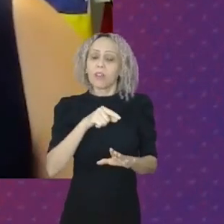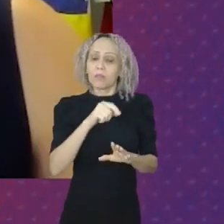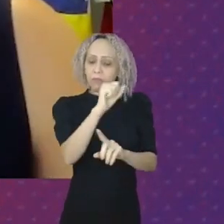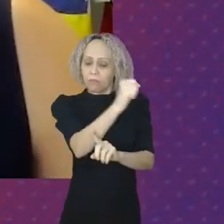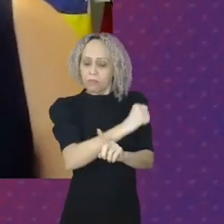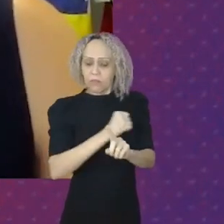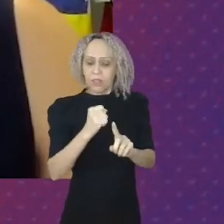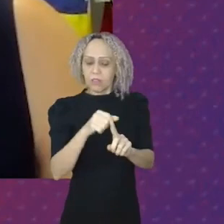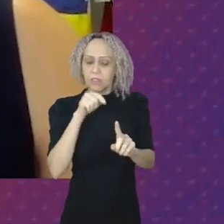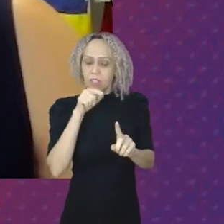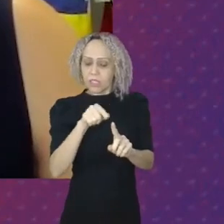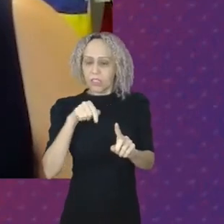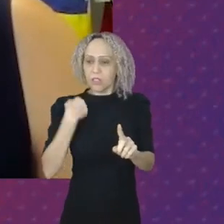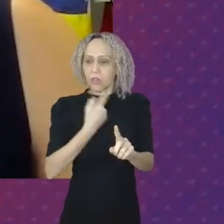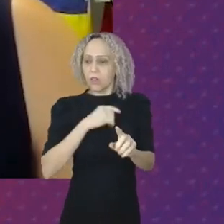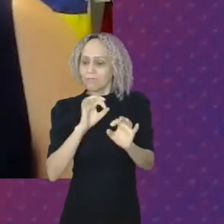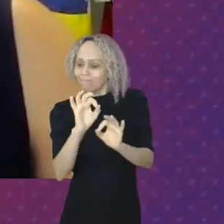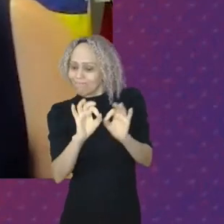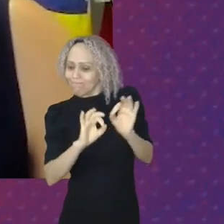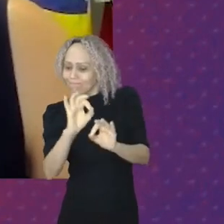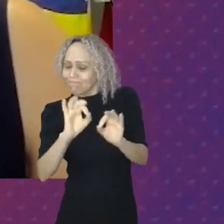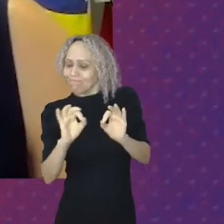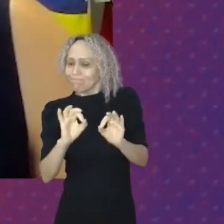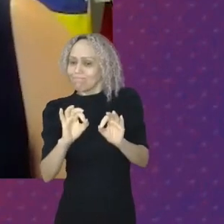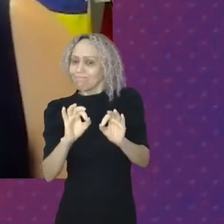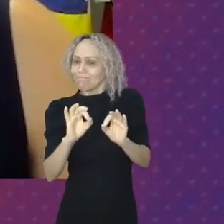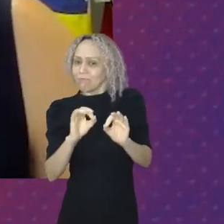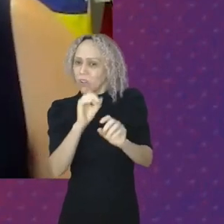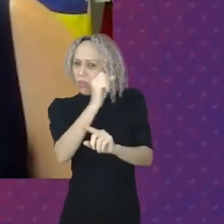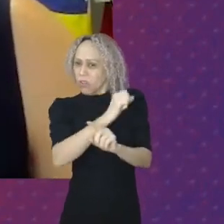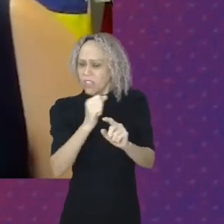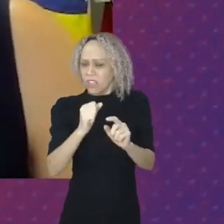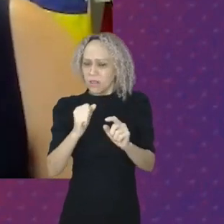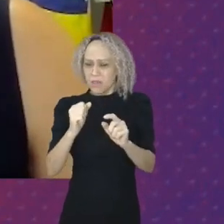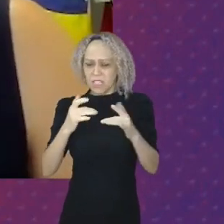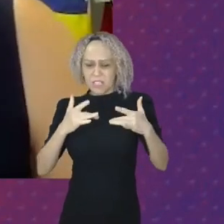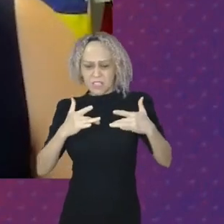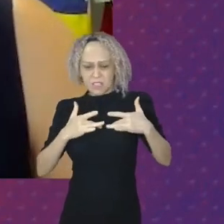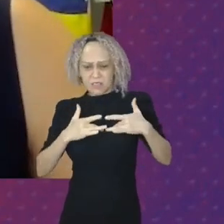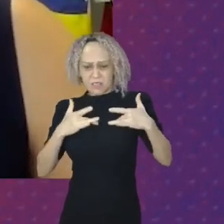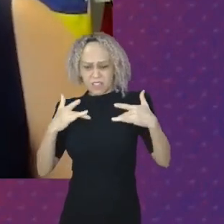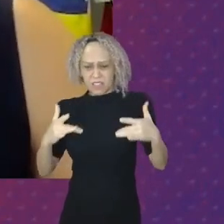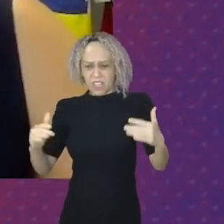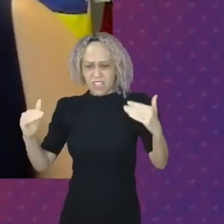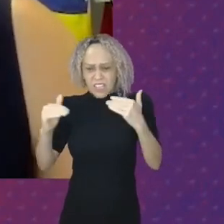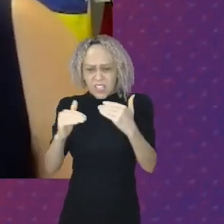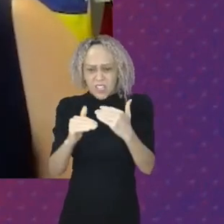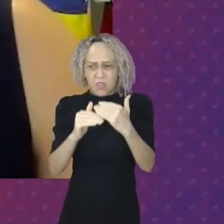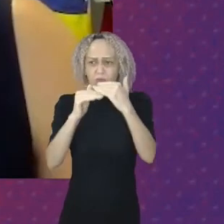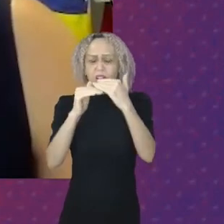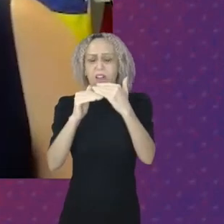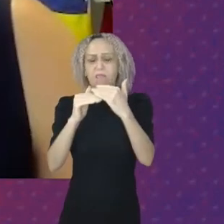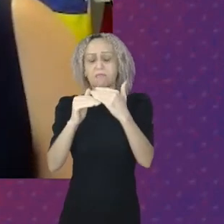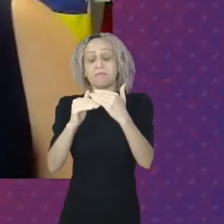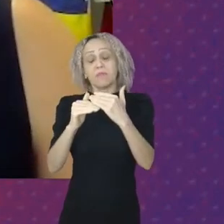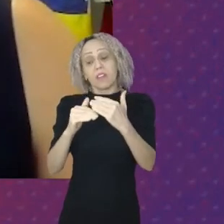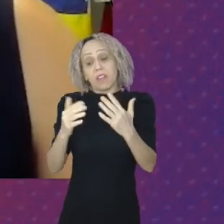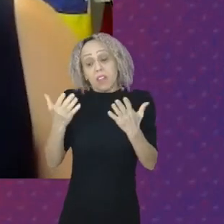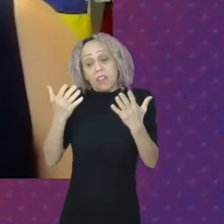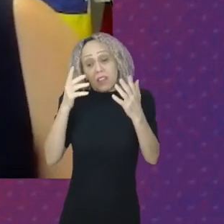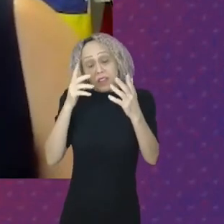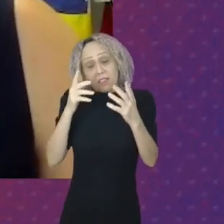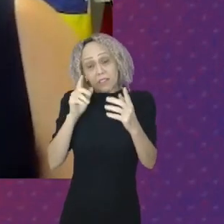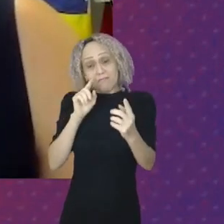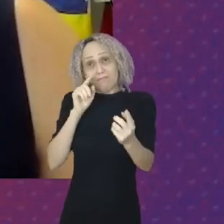e fraterna. Para mim, é um pouco isso que significa tanto o sentido do feminismo, como me reconheço,